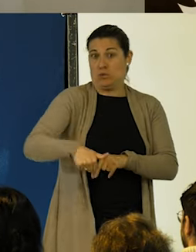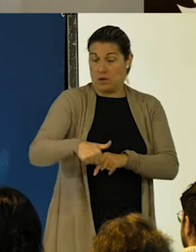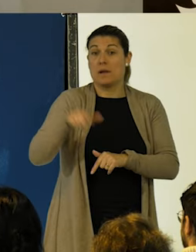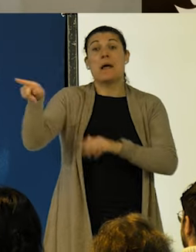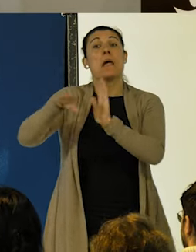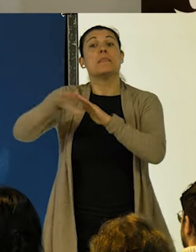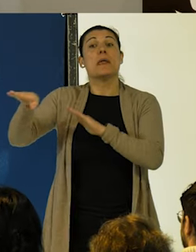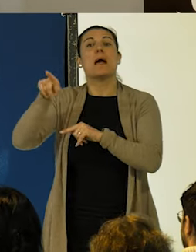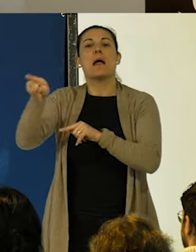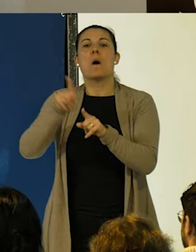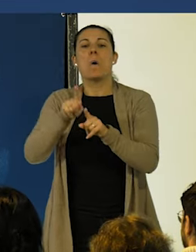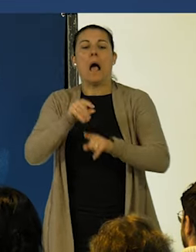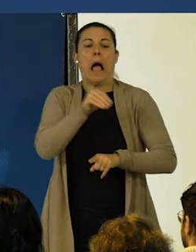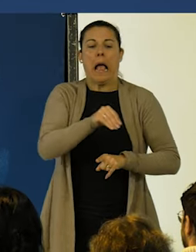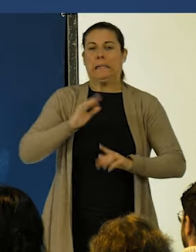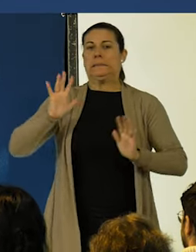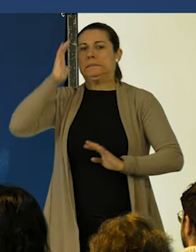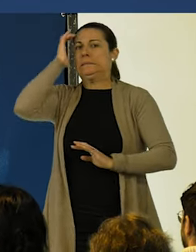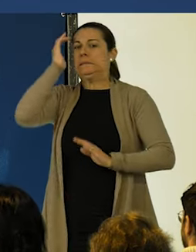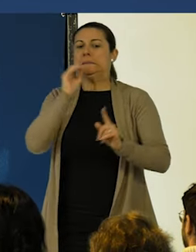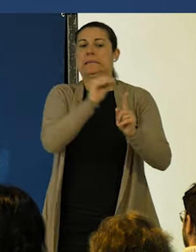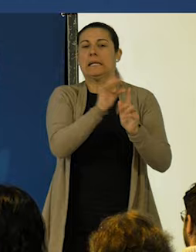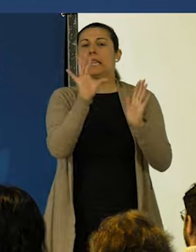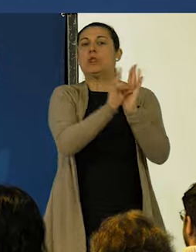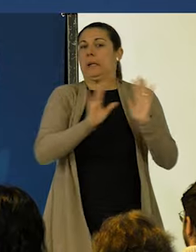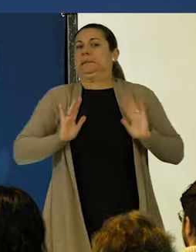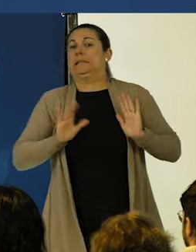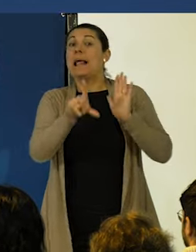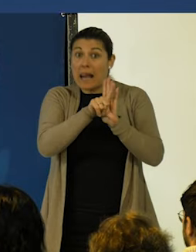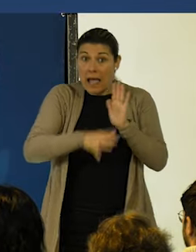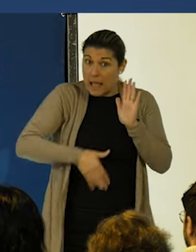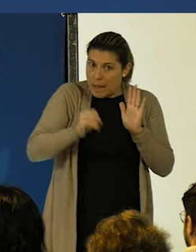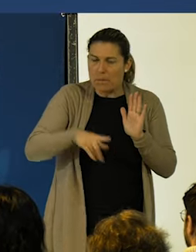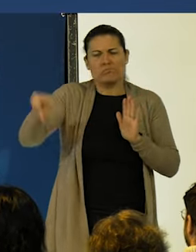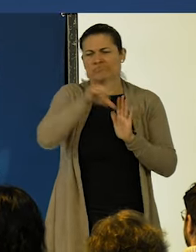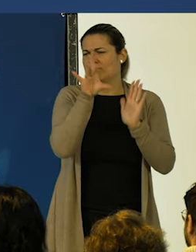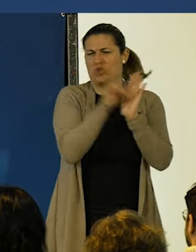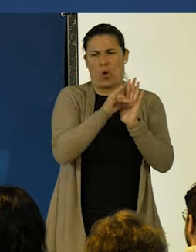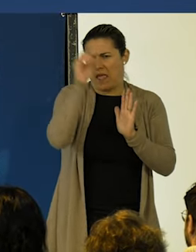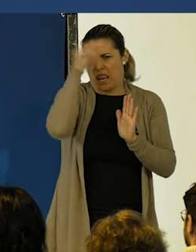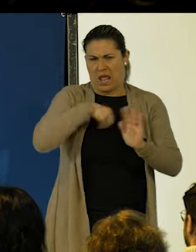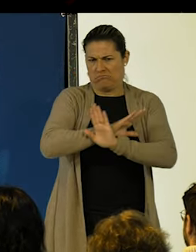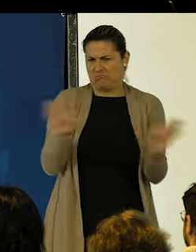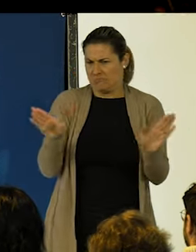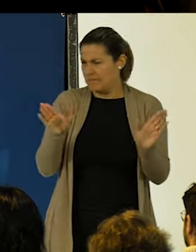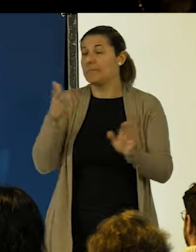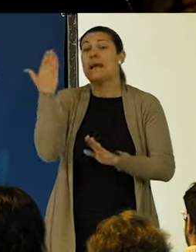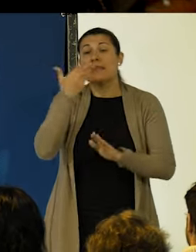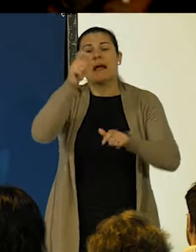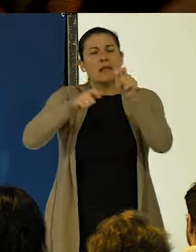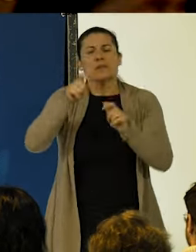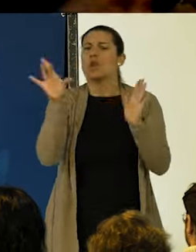direita não se atreve a questionar. Ninguém tocará na lei do aborto. Ninguém tocará no direito que foi